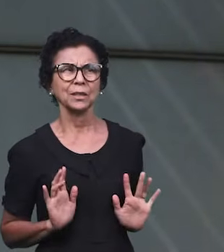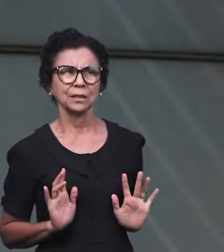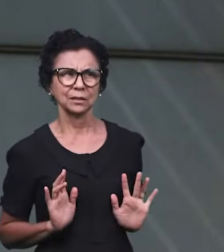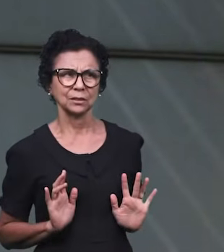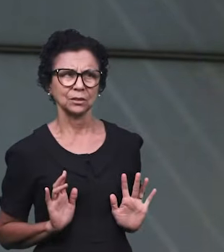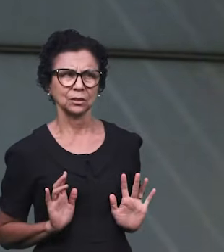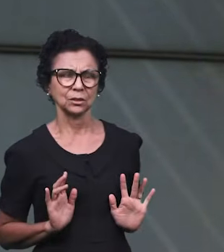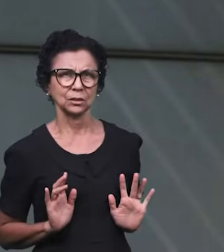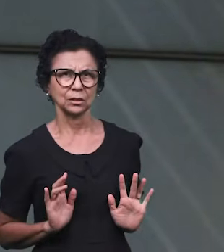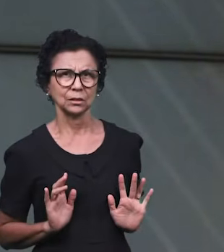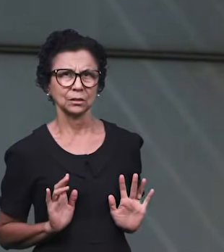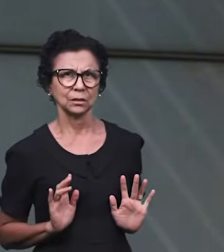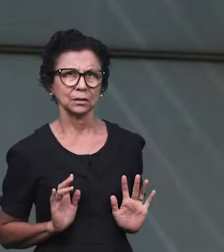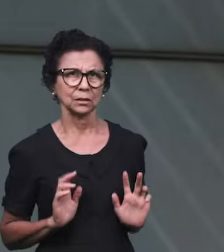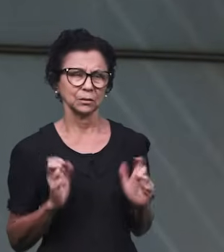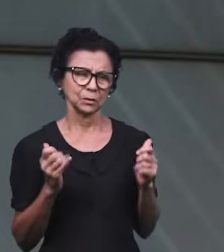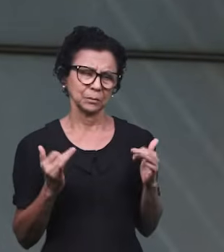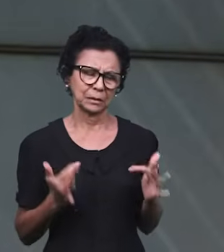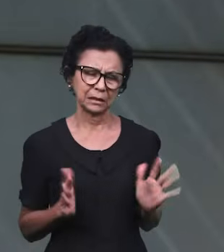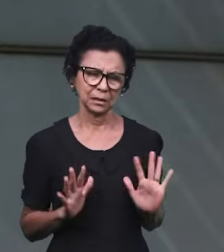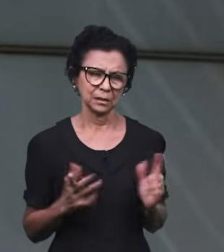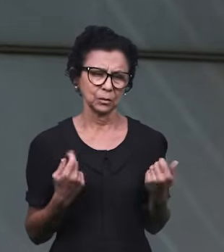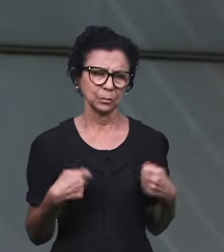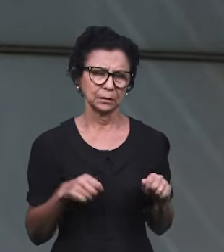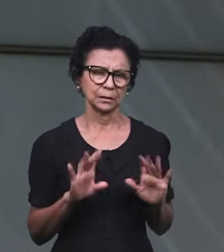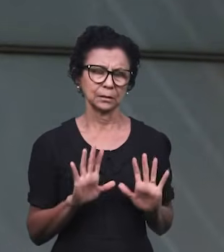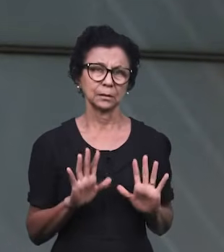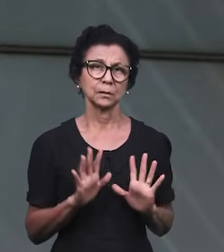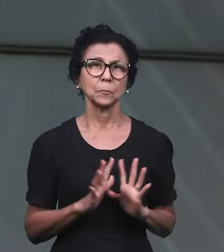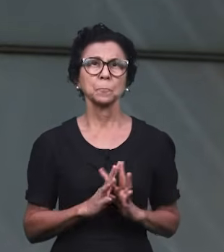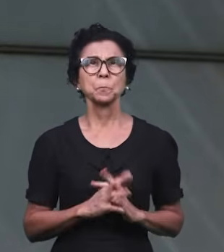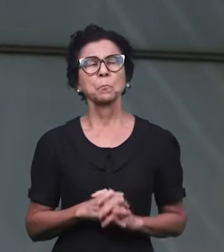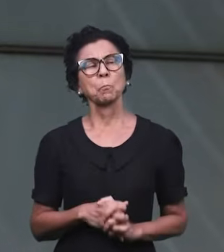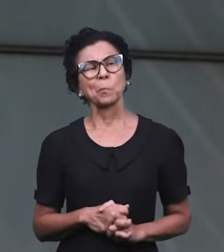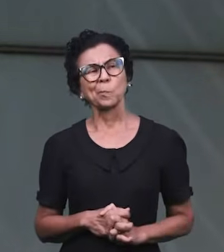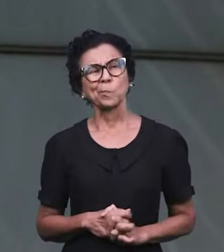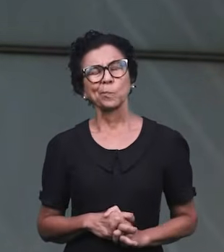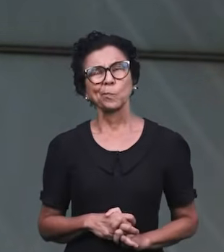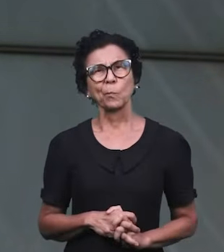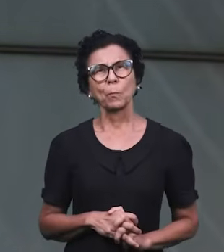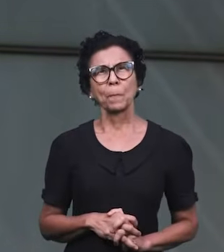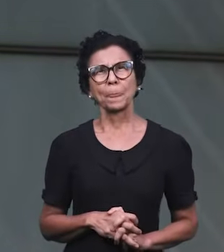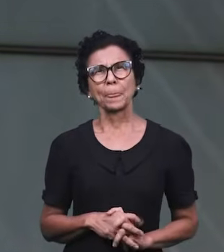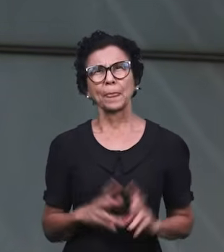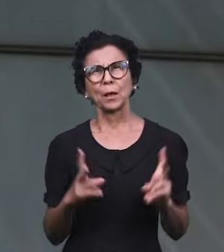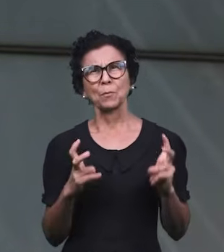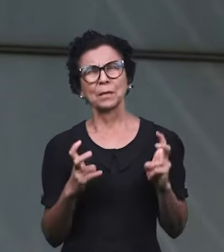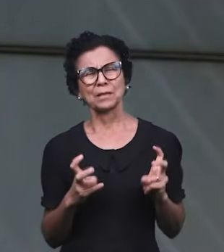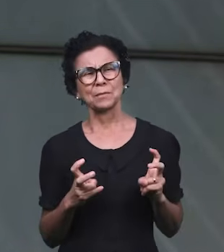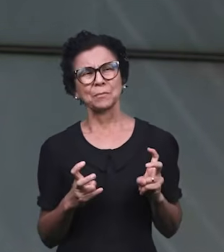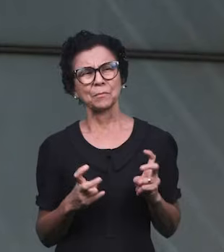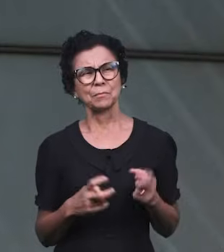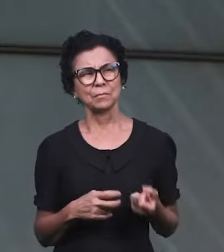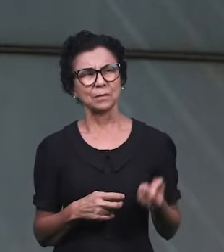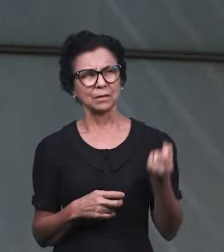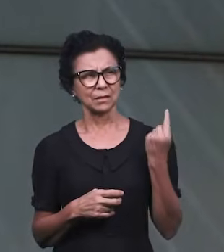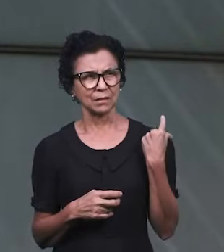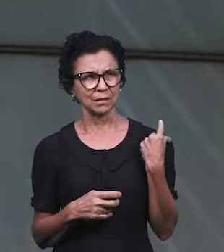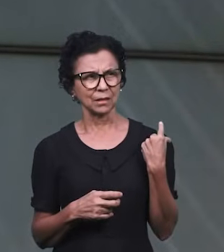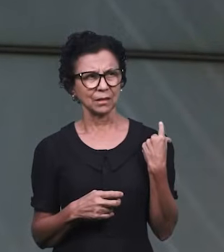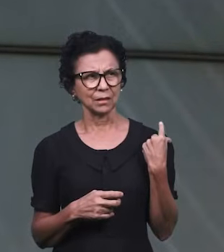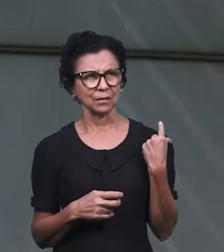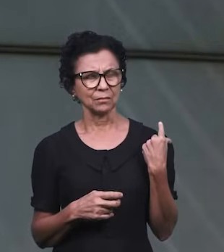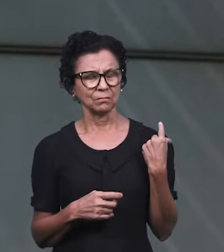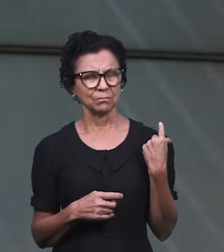expor aqui, é desnecessário. Aí eu vi que as coisas ali estavam muito diferentes do que a